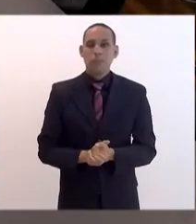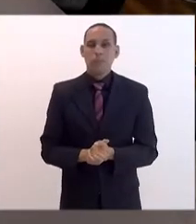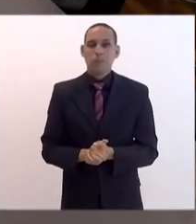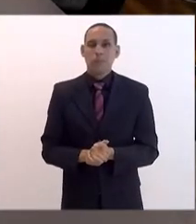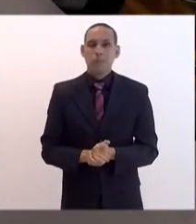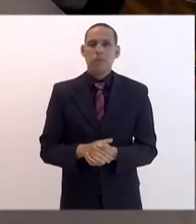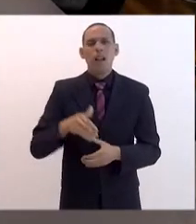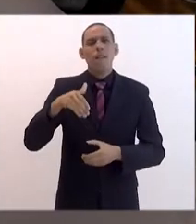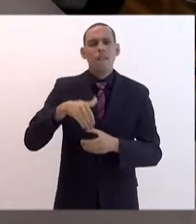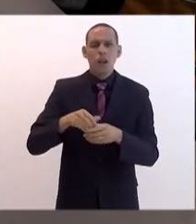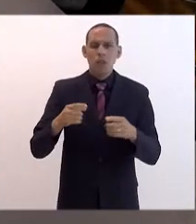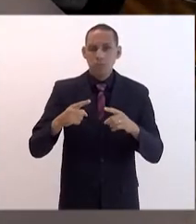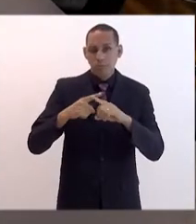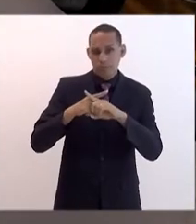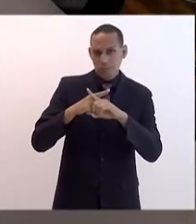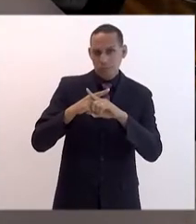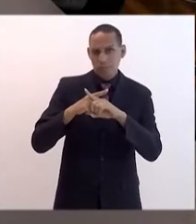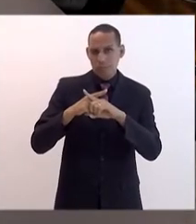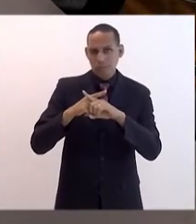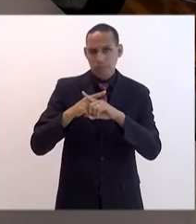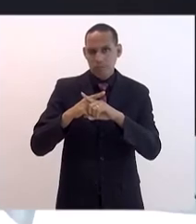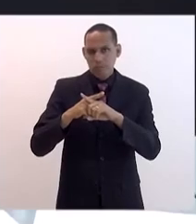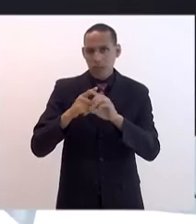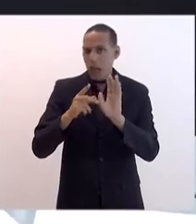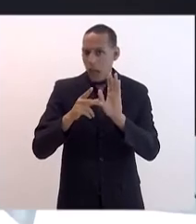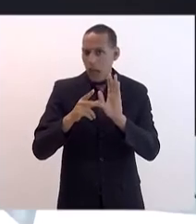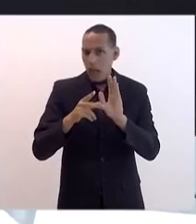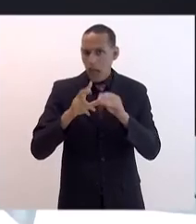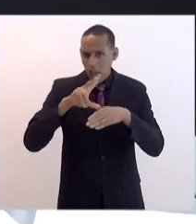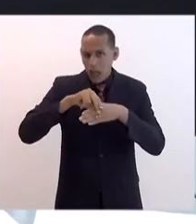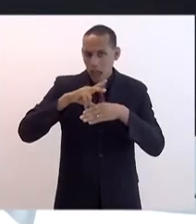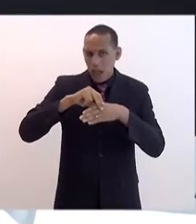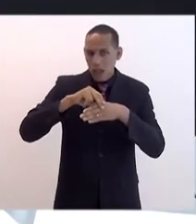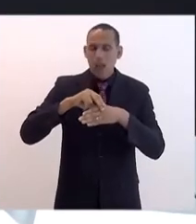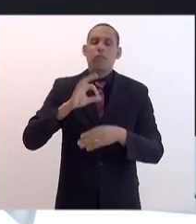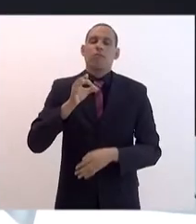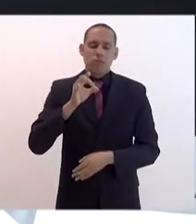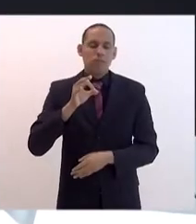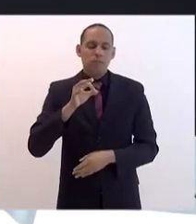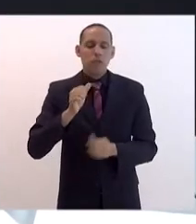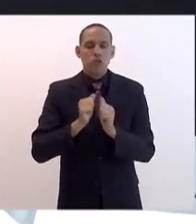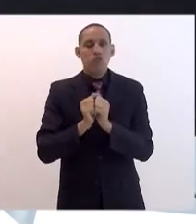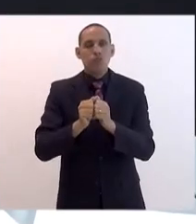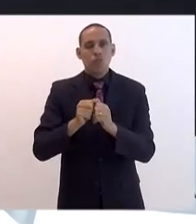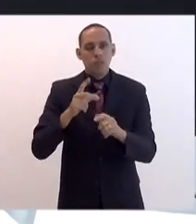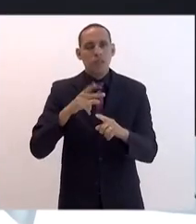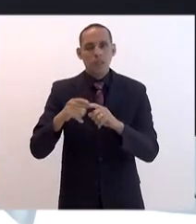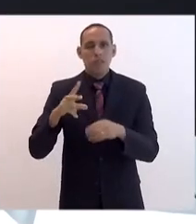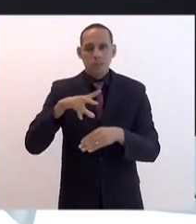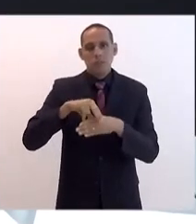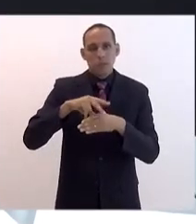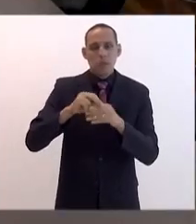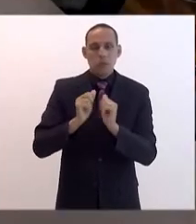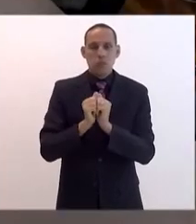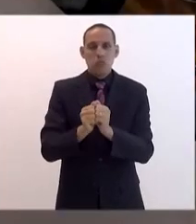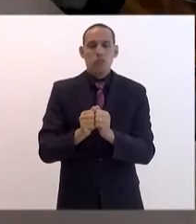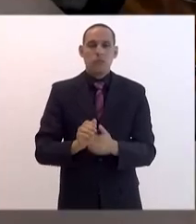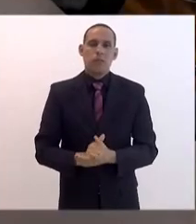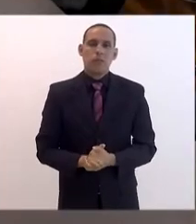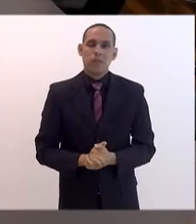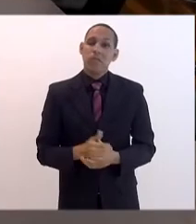O voto divergente vai estar anexado ao voto vencedor. Vai ser anexado ao voto vencedor. Okay. Voto claro. Divergente anexado. Claro. Repito,